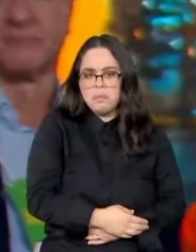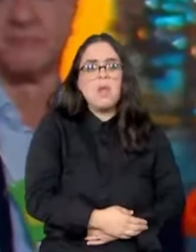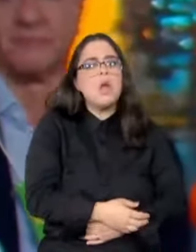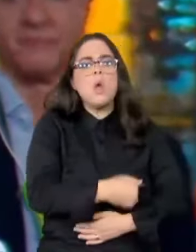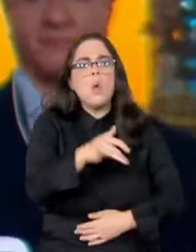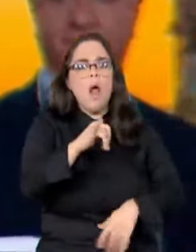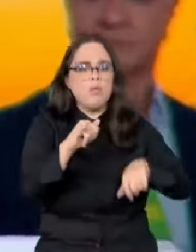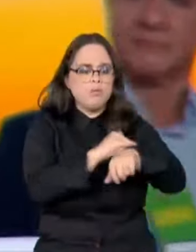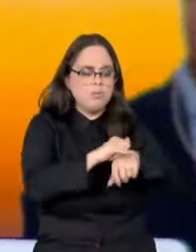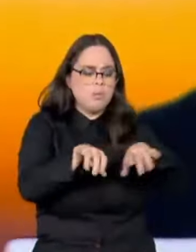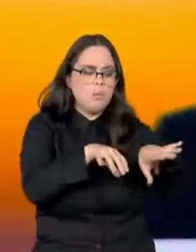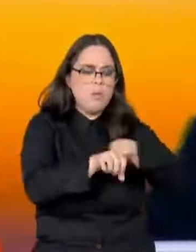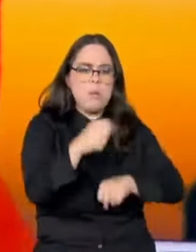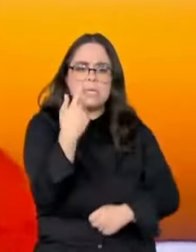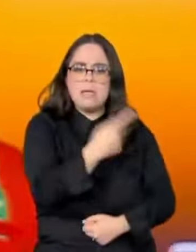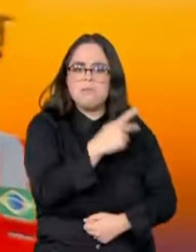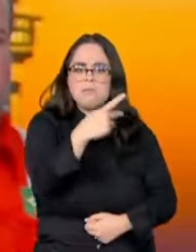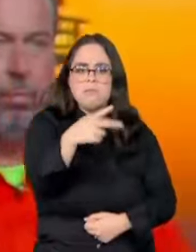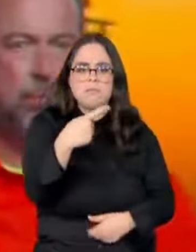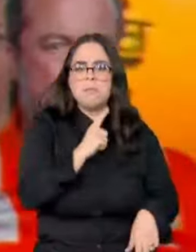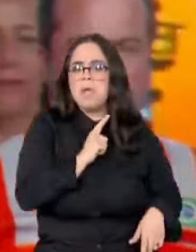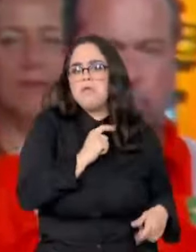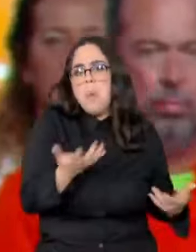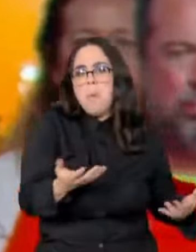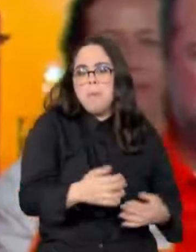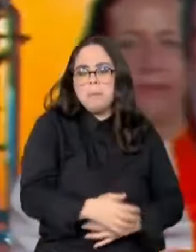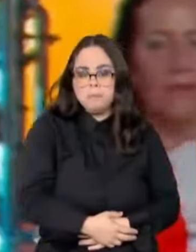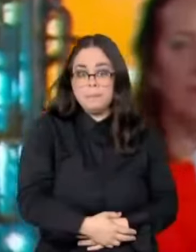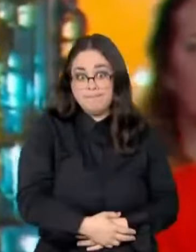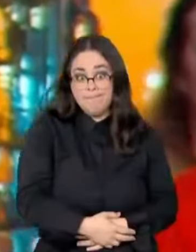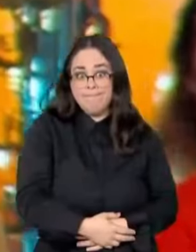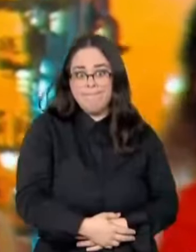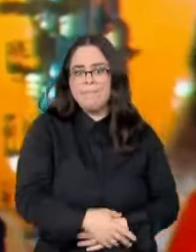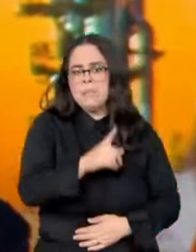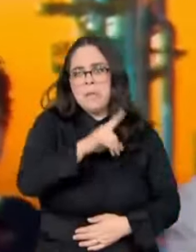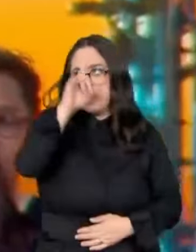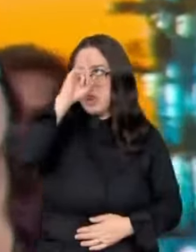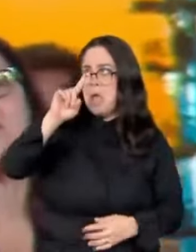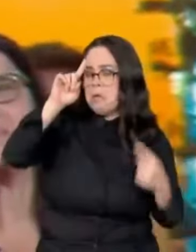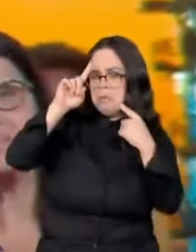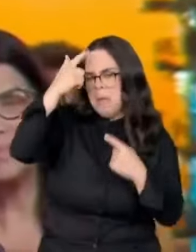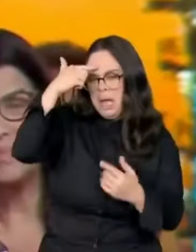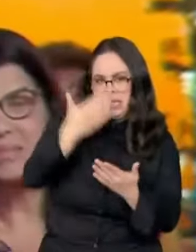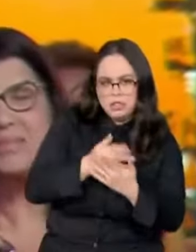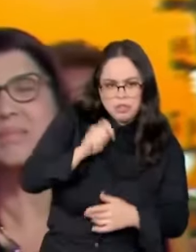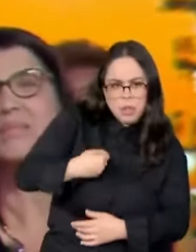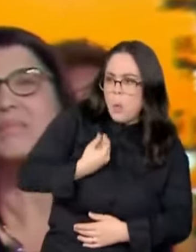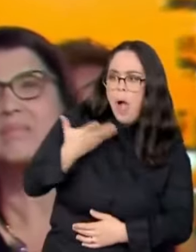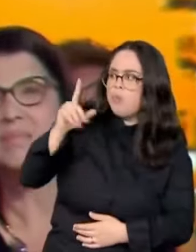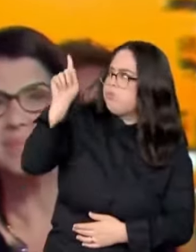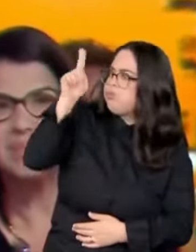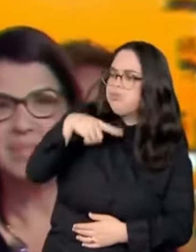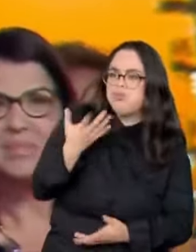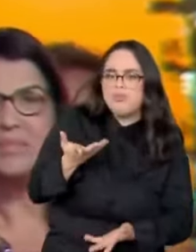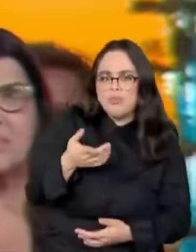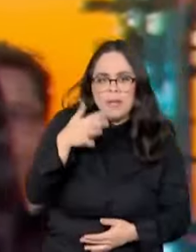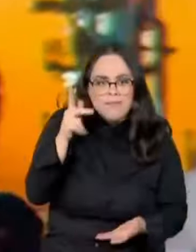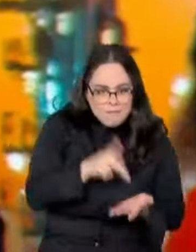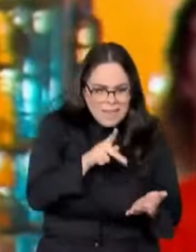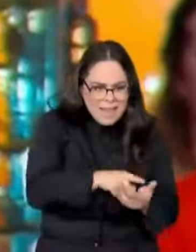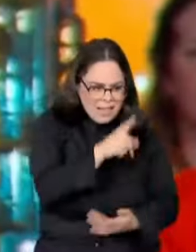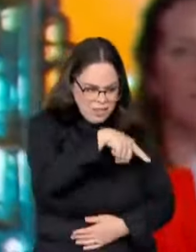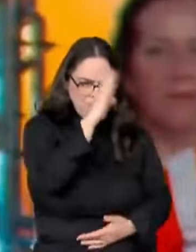Qual foi a formação que essas pessoas tiveram? Em que Deus essas pessoas acreditam? Será que é verdade